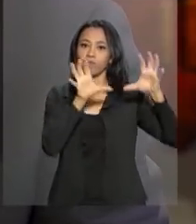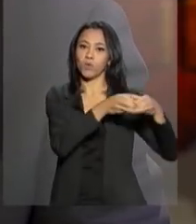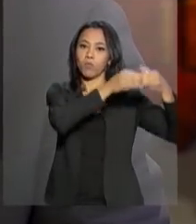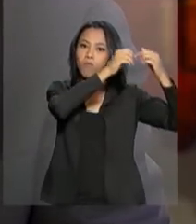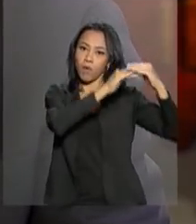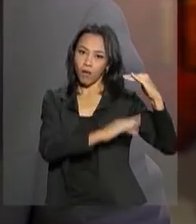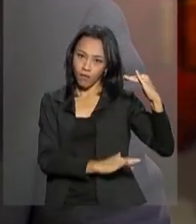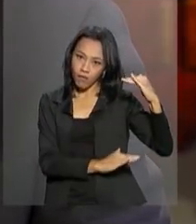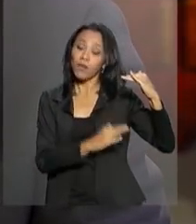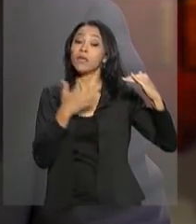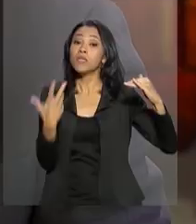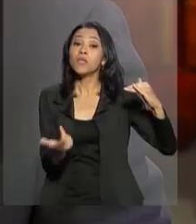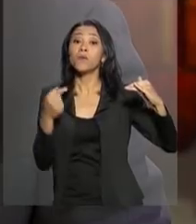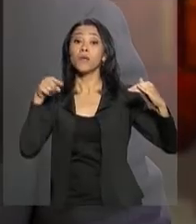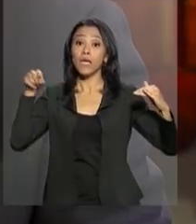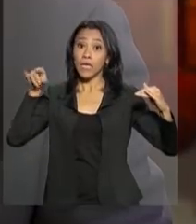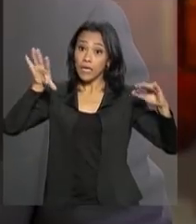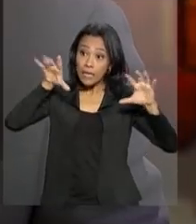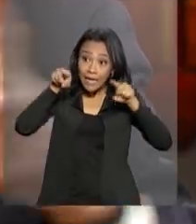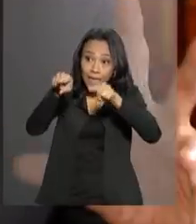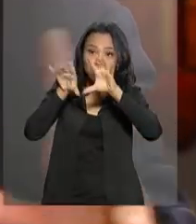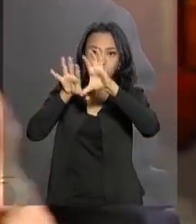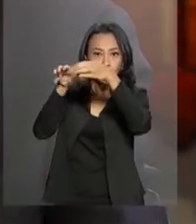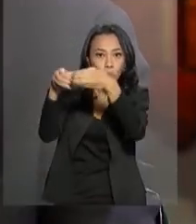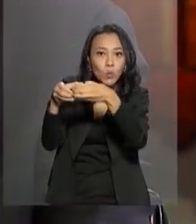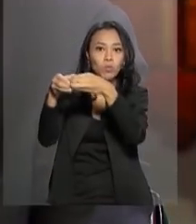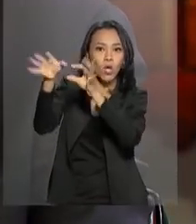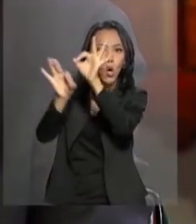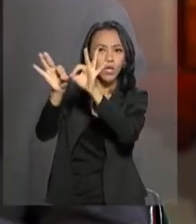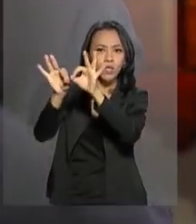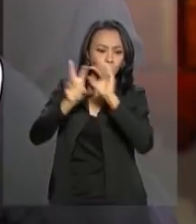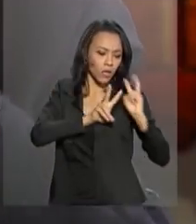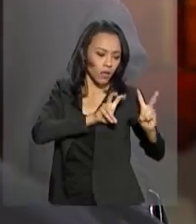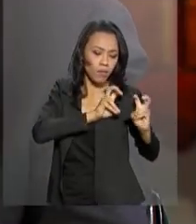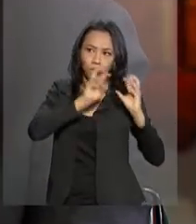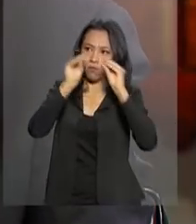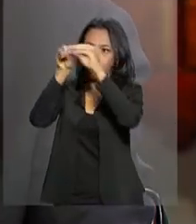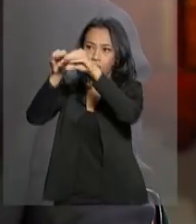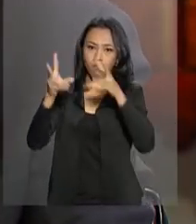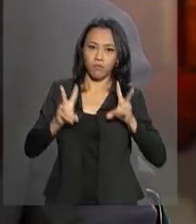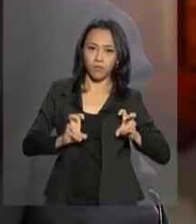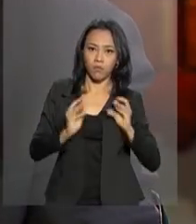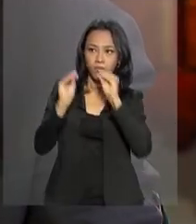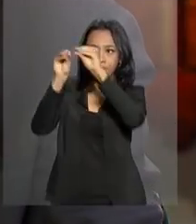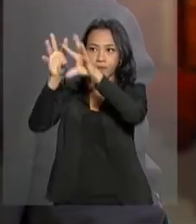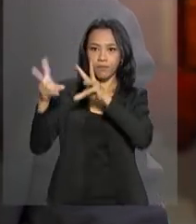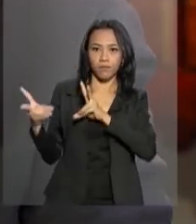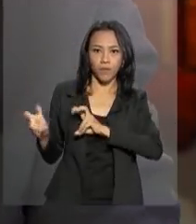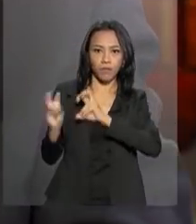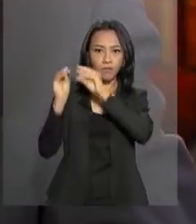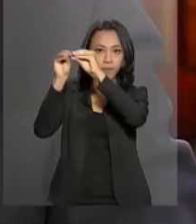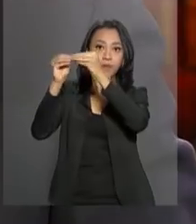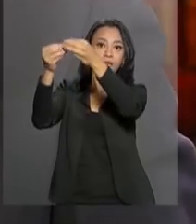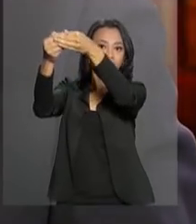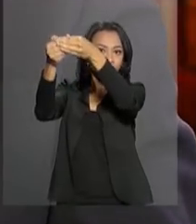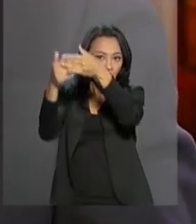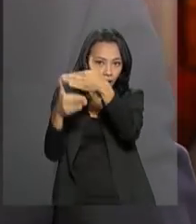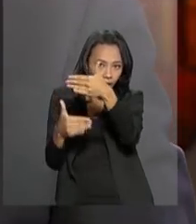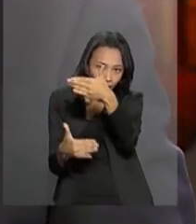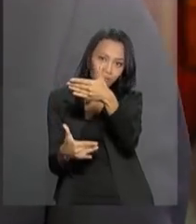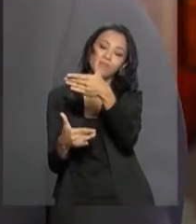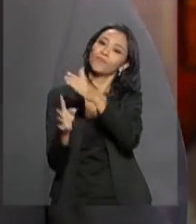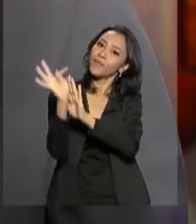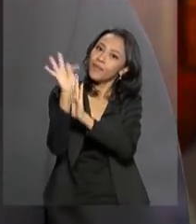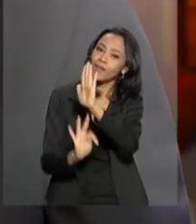dizer, a comissão de sistematização, juntou todos esses trabalhos e acabou formatando um texto, que até foi,